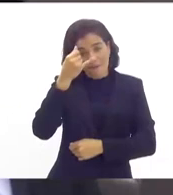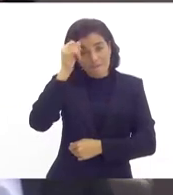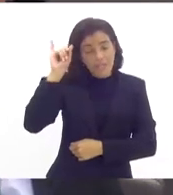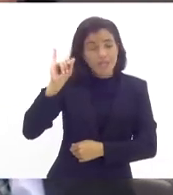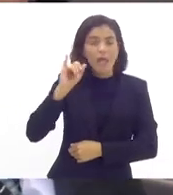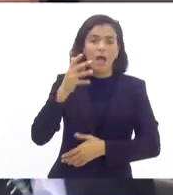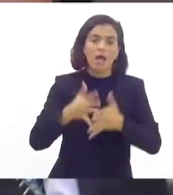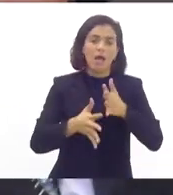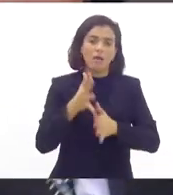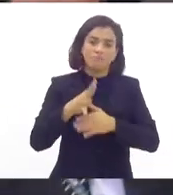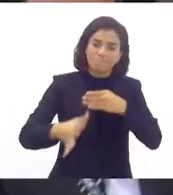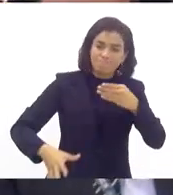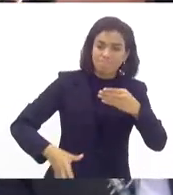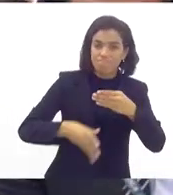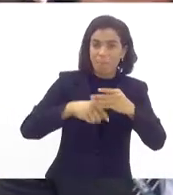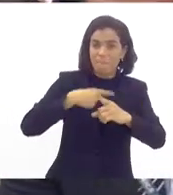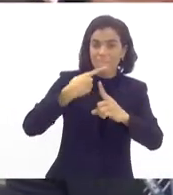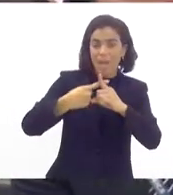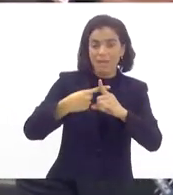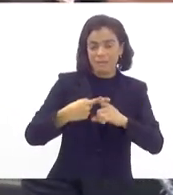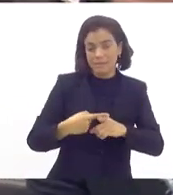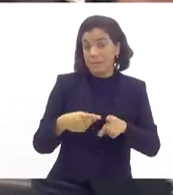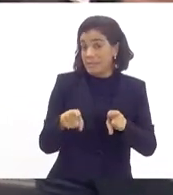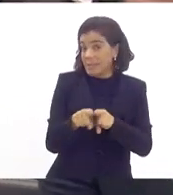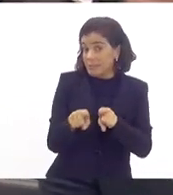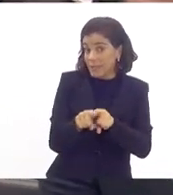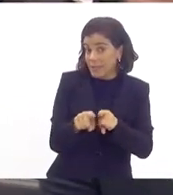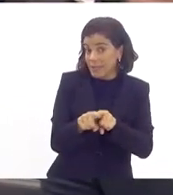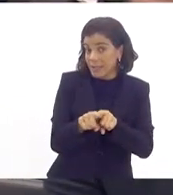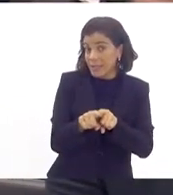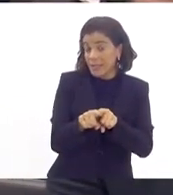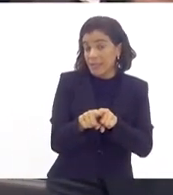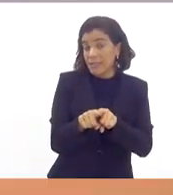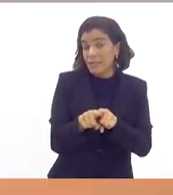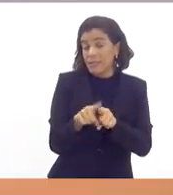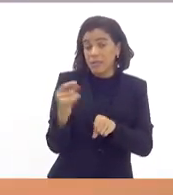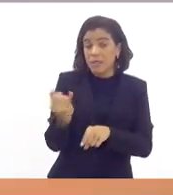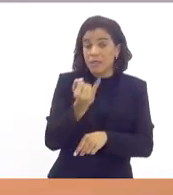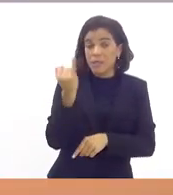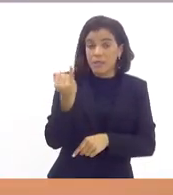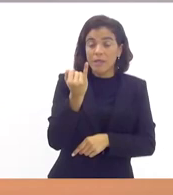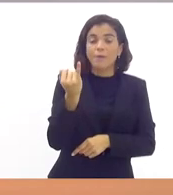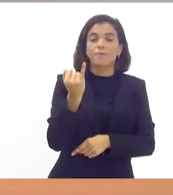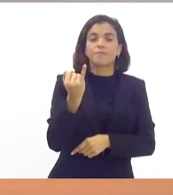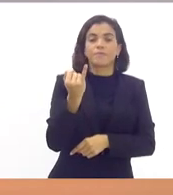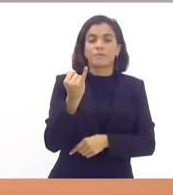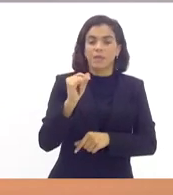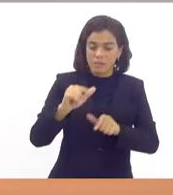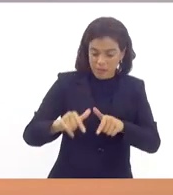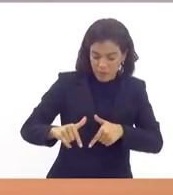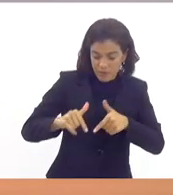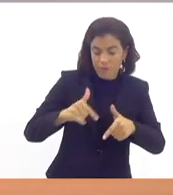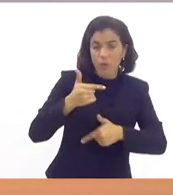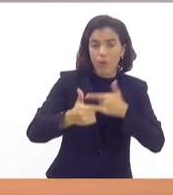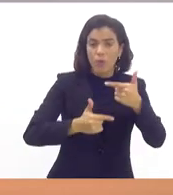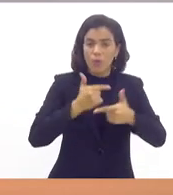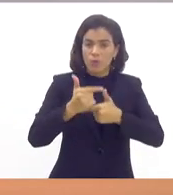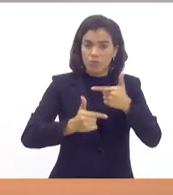essa complexidade adicional. Tá? Inclusive, tem uma coisa importante. Está sendo feito um trabalho para